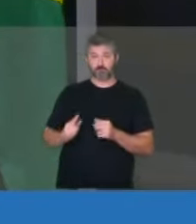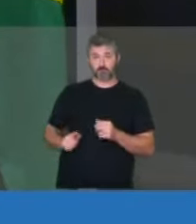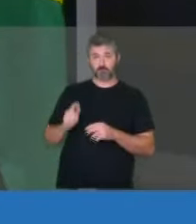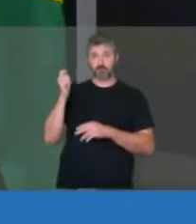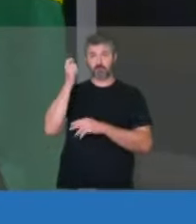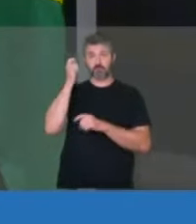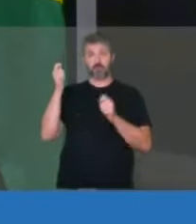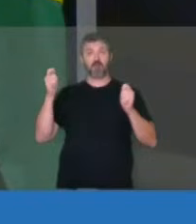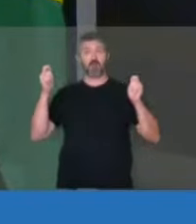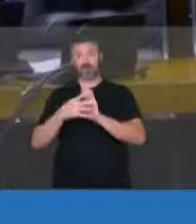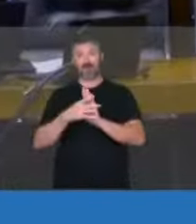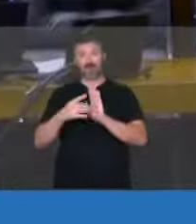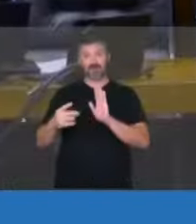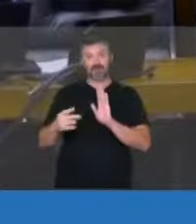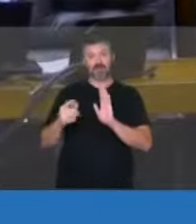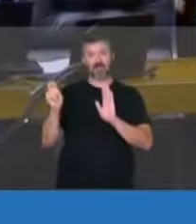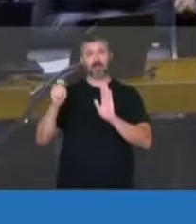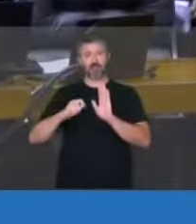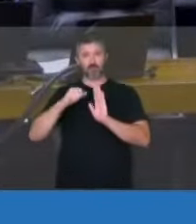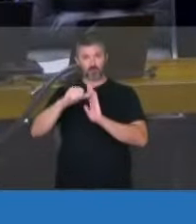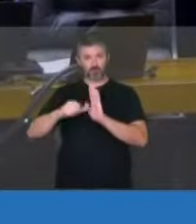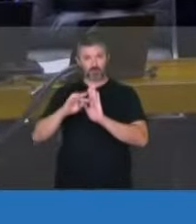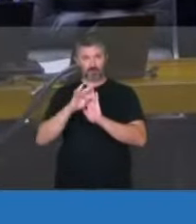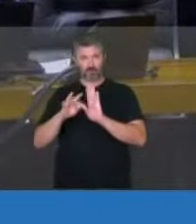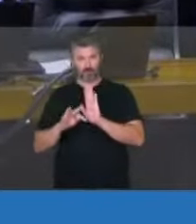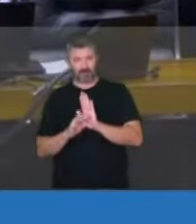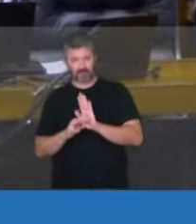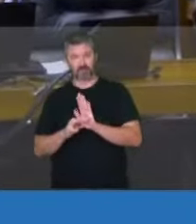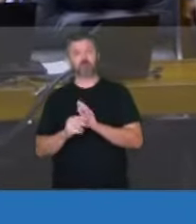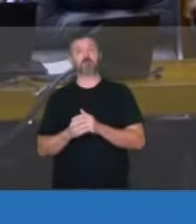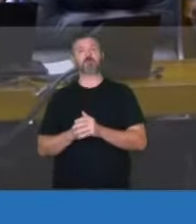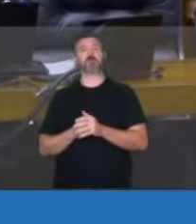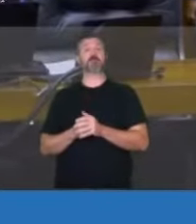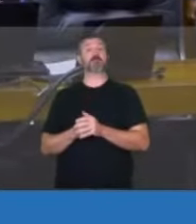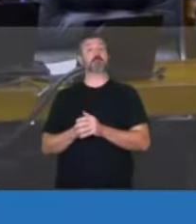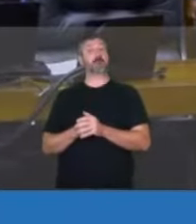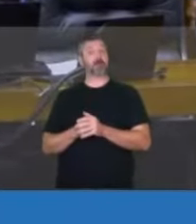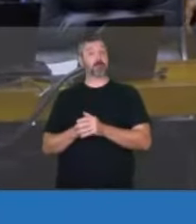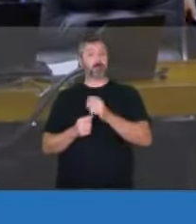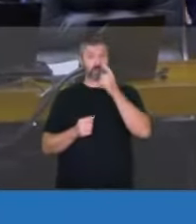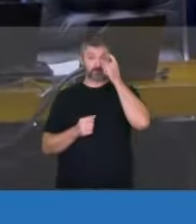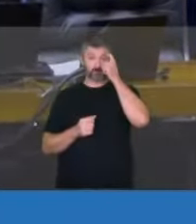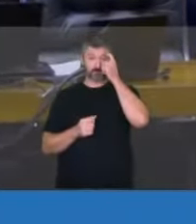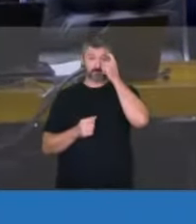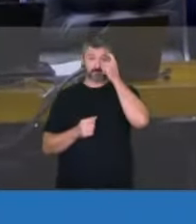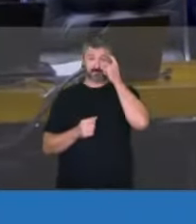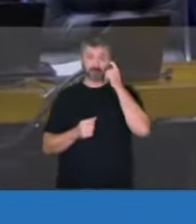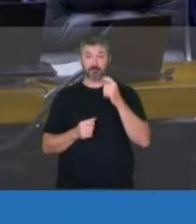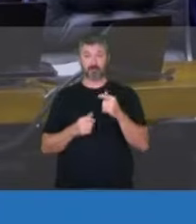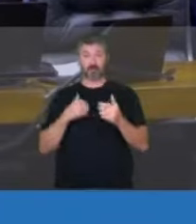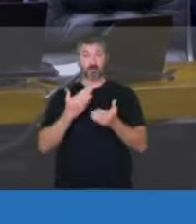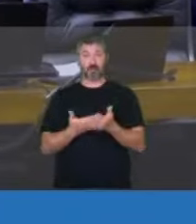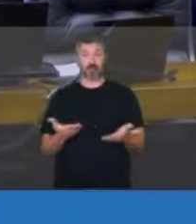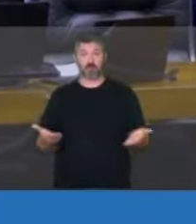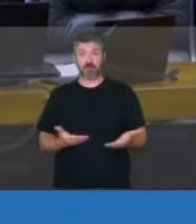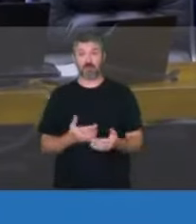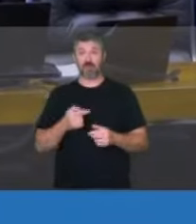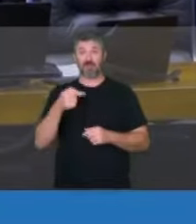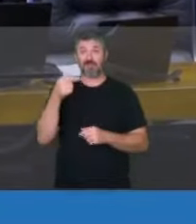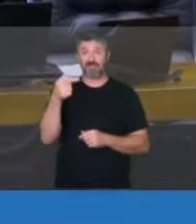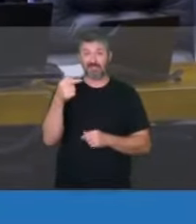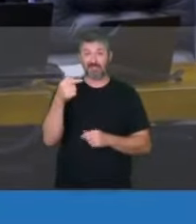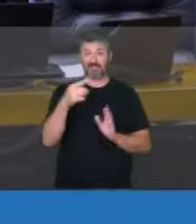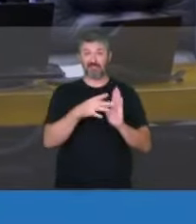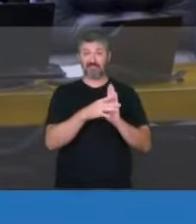agilidade a essa votação fazendo com que ela passe direto pro plenário do Senado sem ter que passar por comissões a mesma